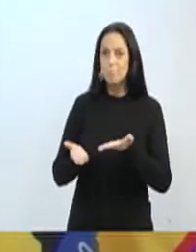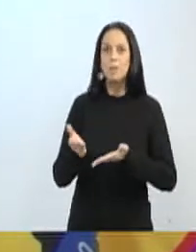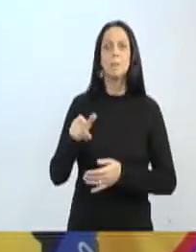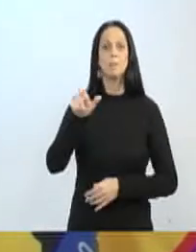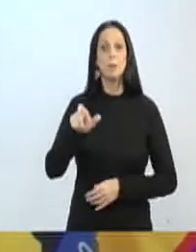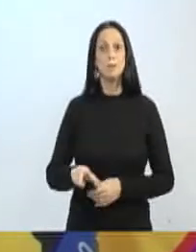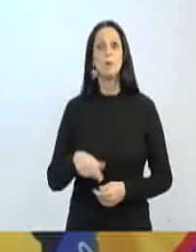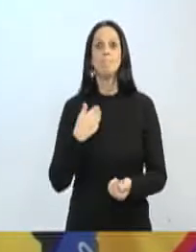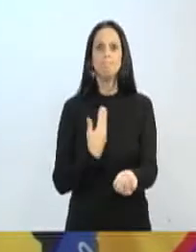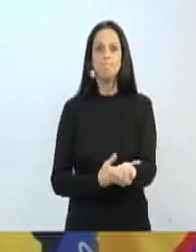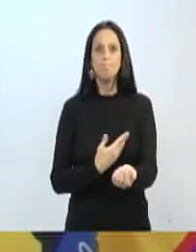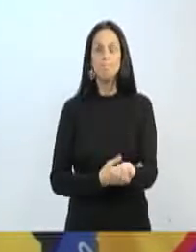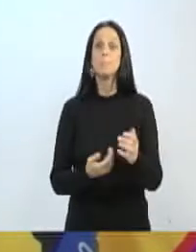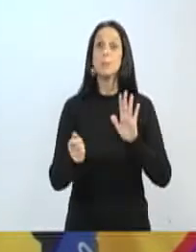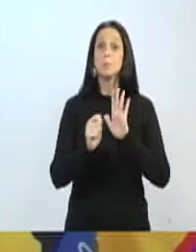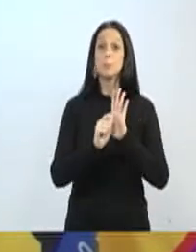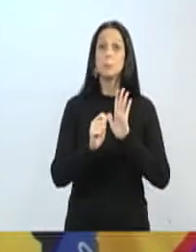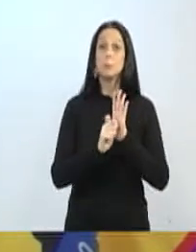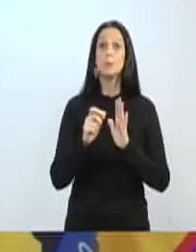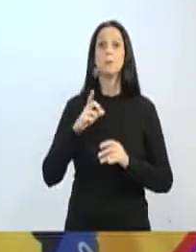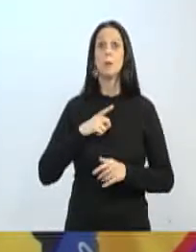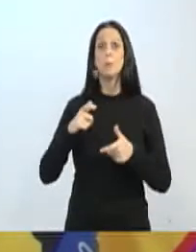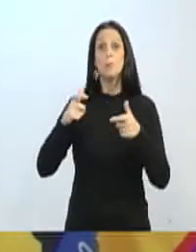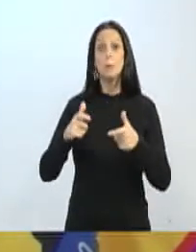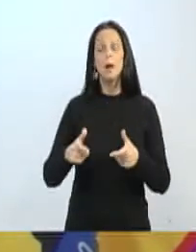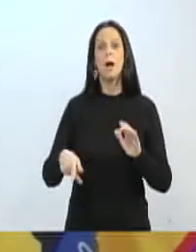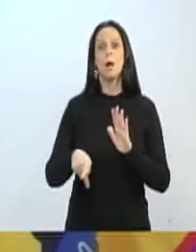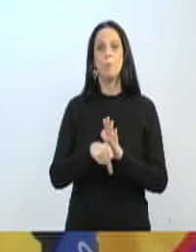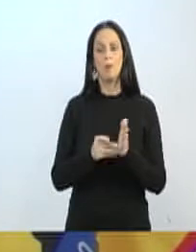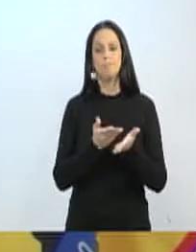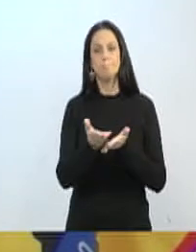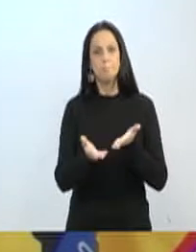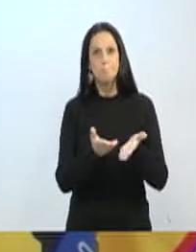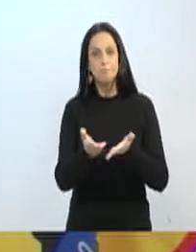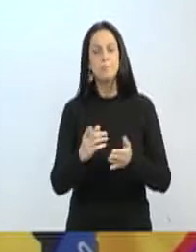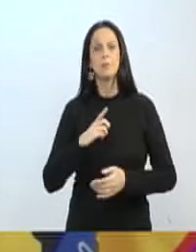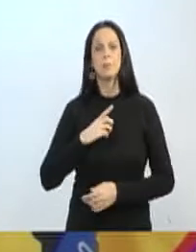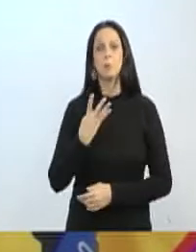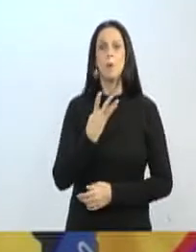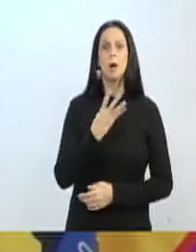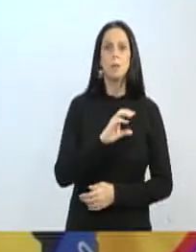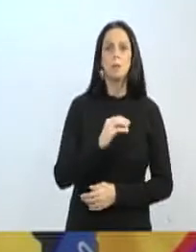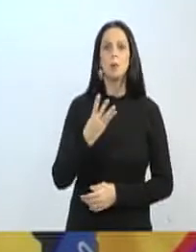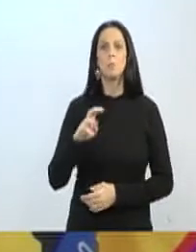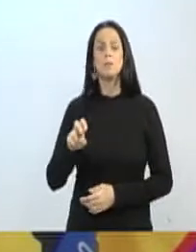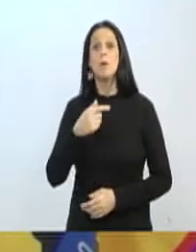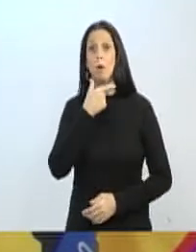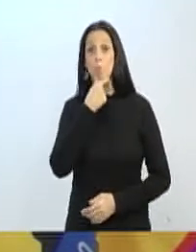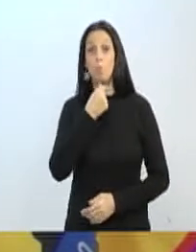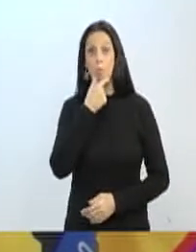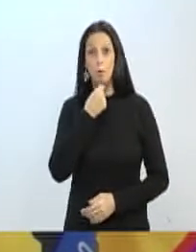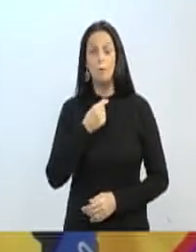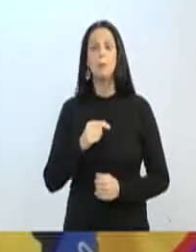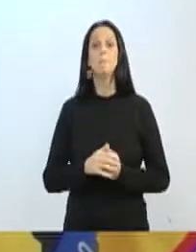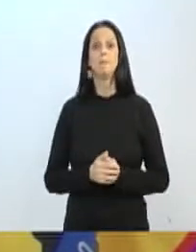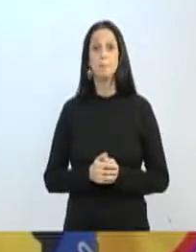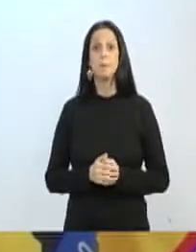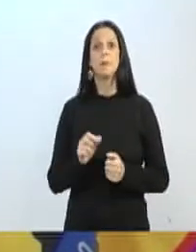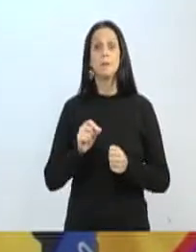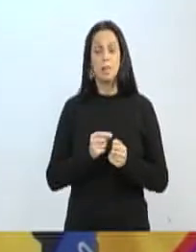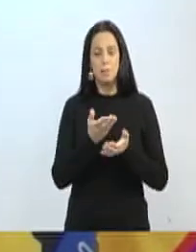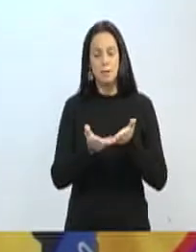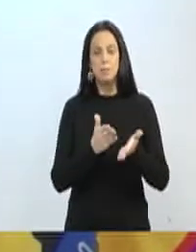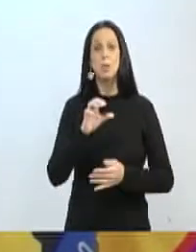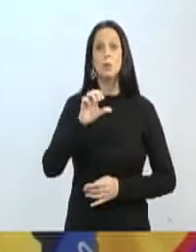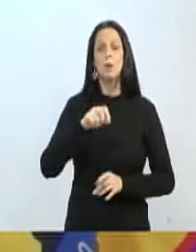viciadas em drogas nós temos um Centro de Recuperação que atua com 40 a 45 homens com tratamento de 9 meses